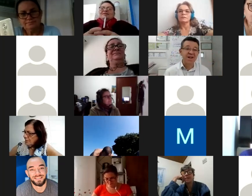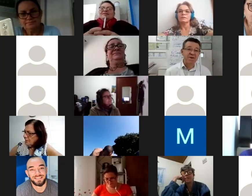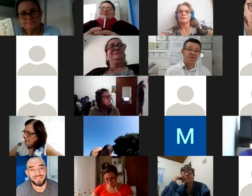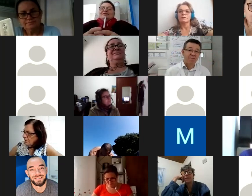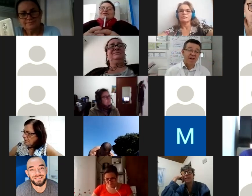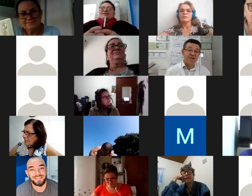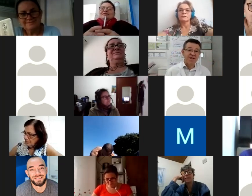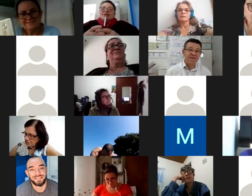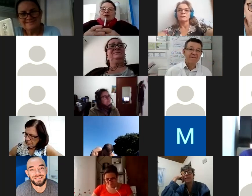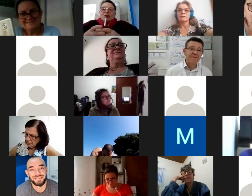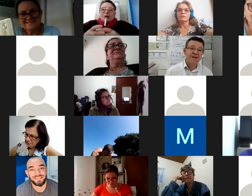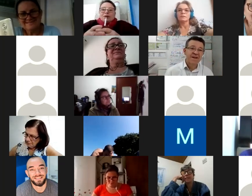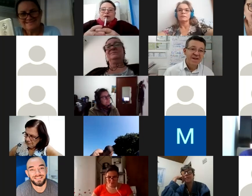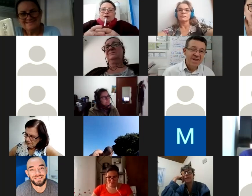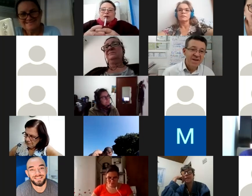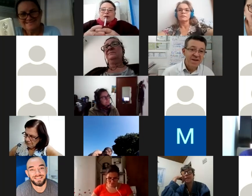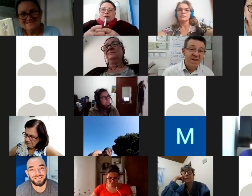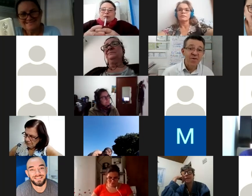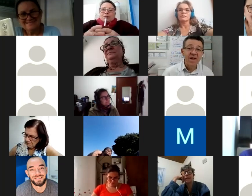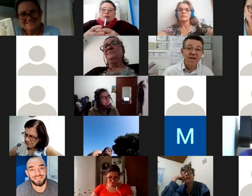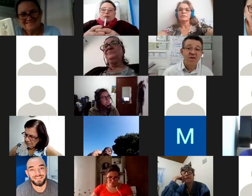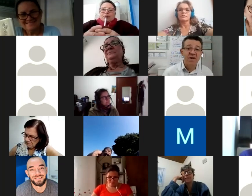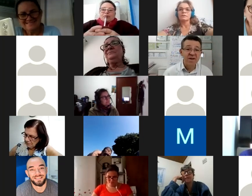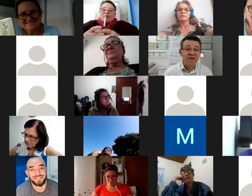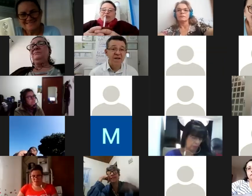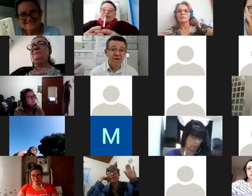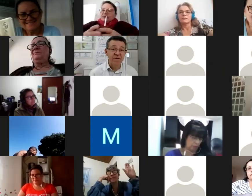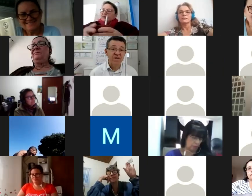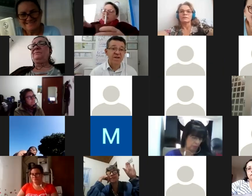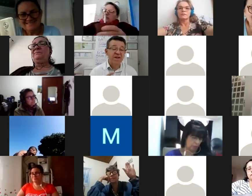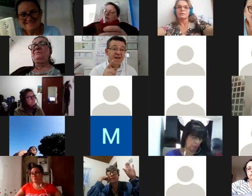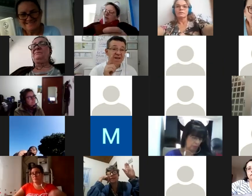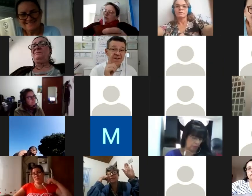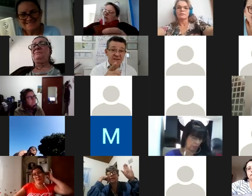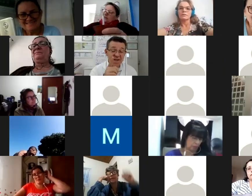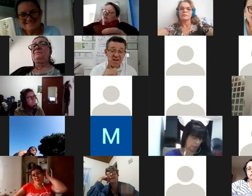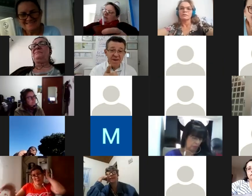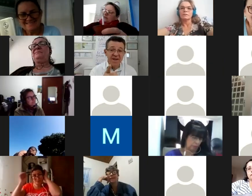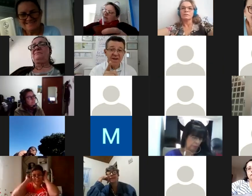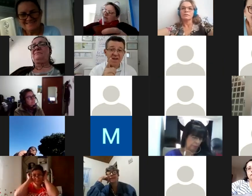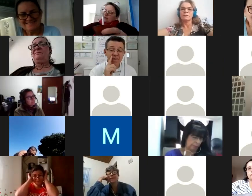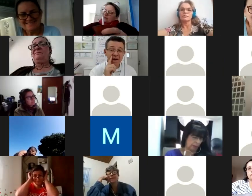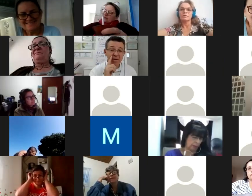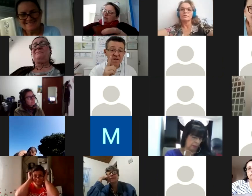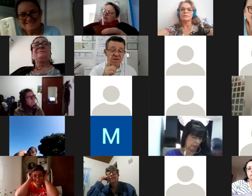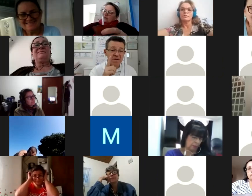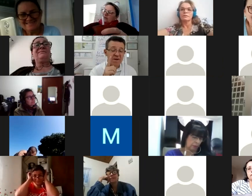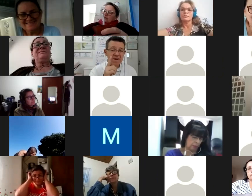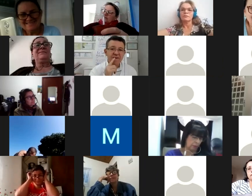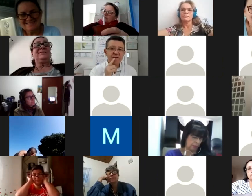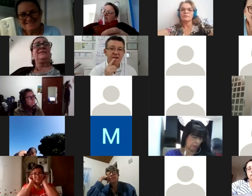Ana Cecília, pessoalmente, né? E, então é isso, eu quero ensinar isso para vocês. E sei também que tem uma